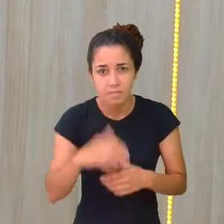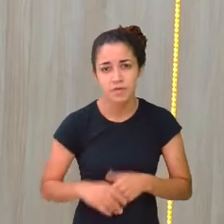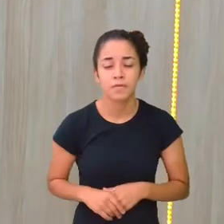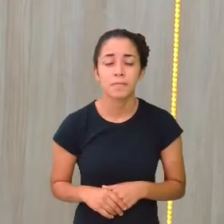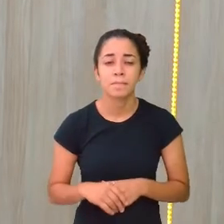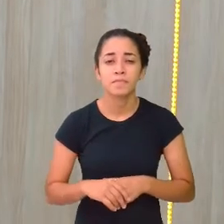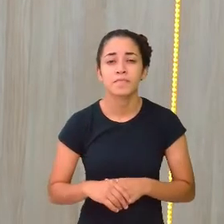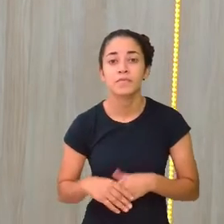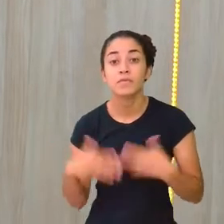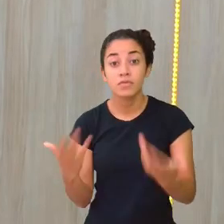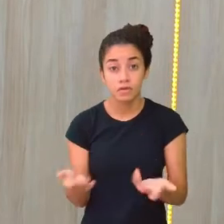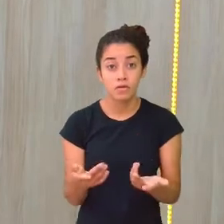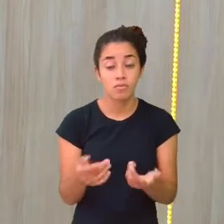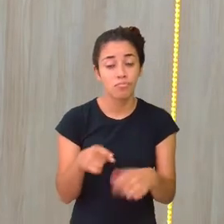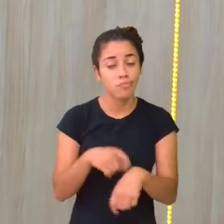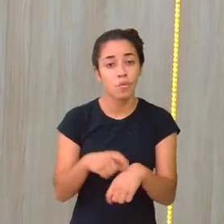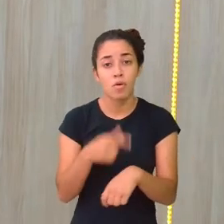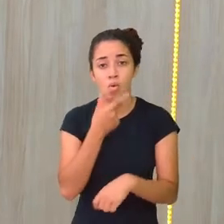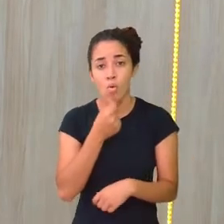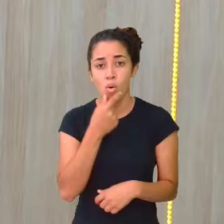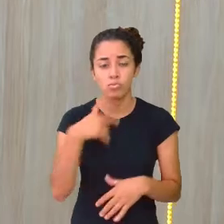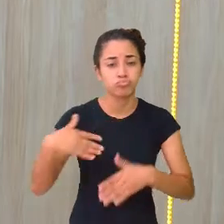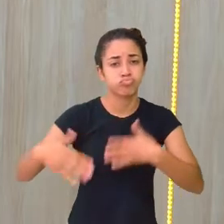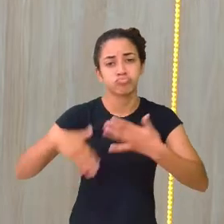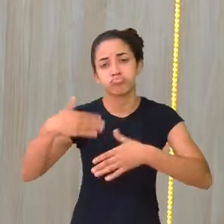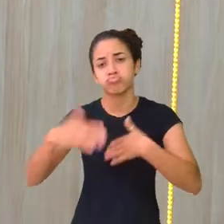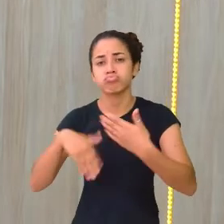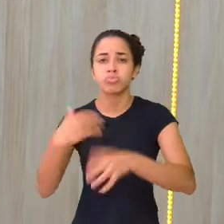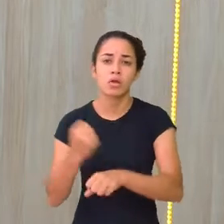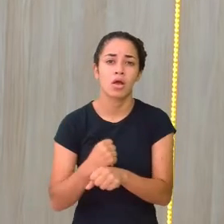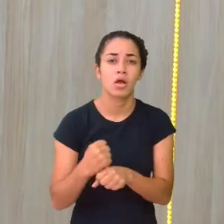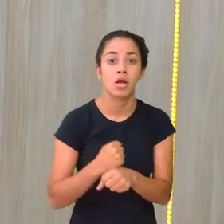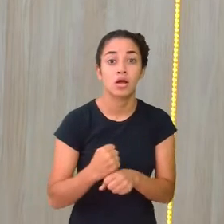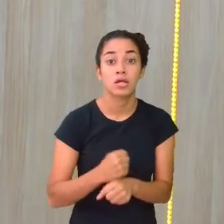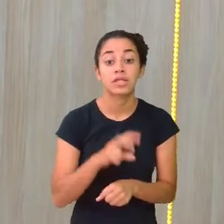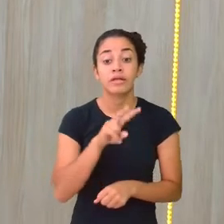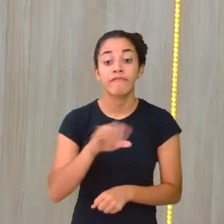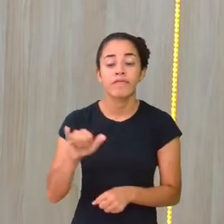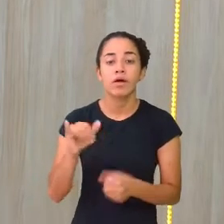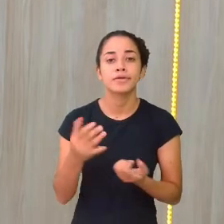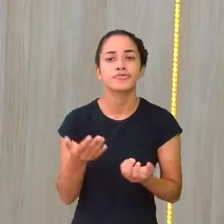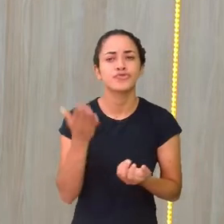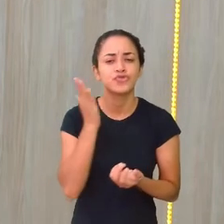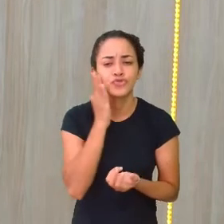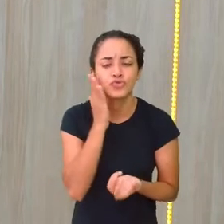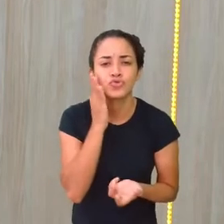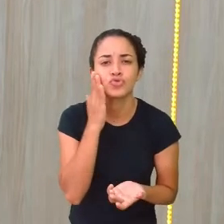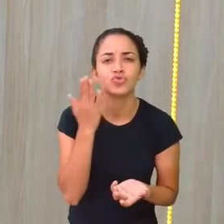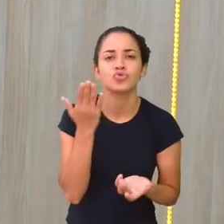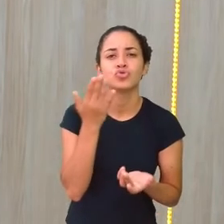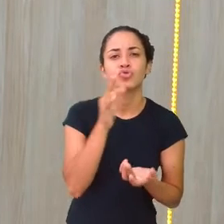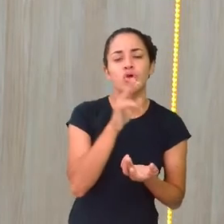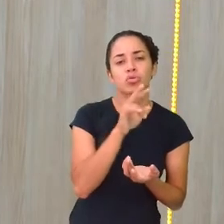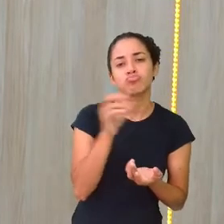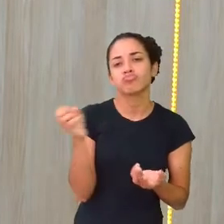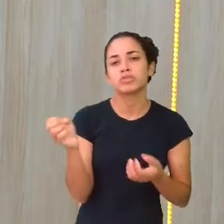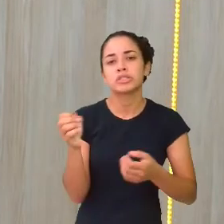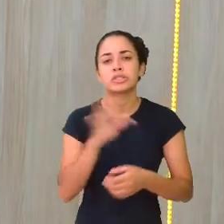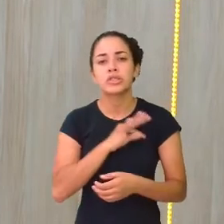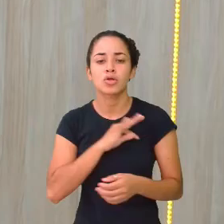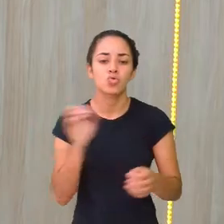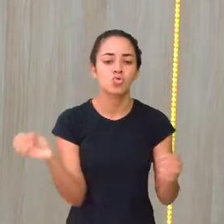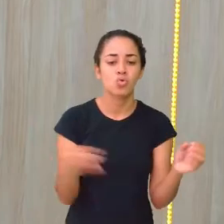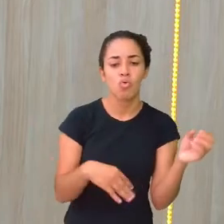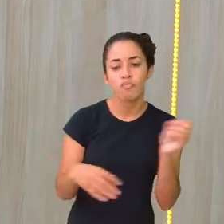atrito. Quando o homem vai avançando ao longo dos anos e vai se apropriando de novas técnicas,